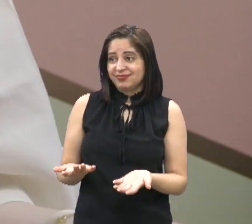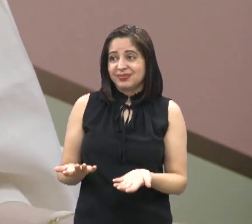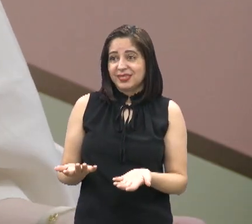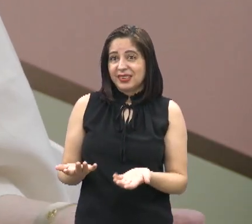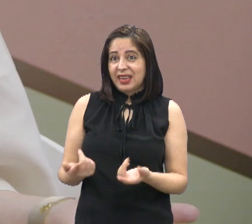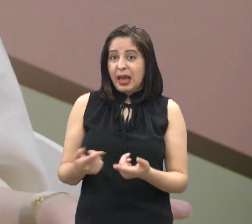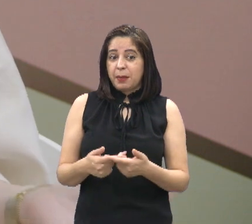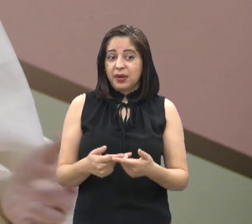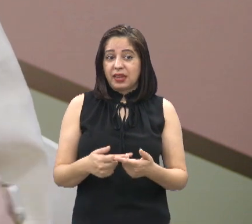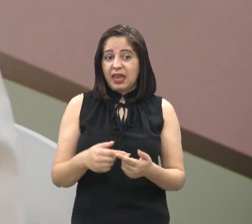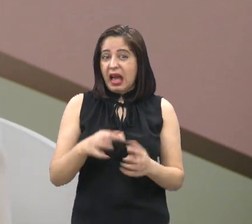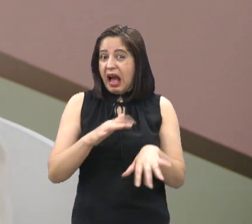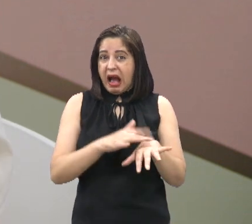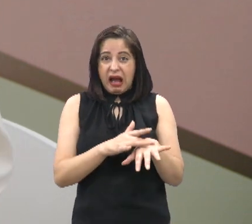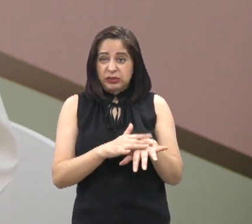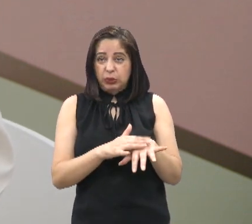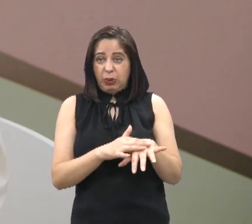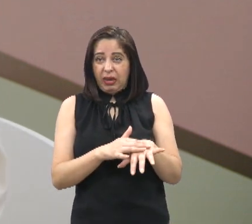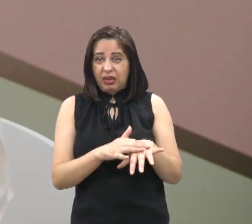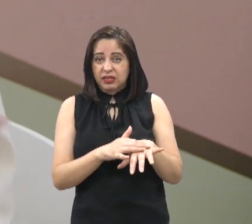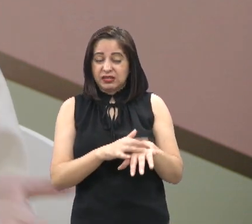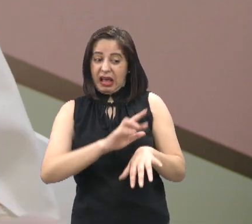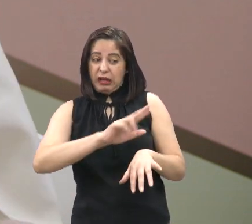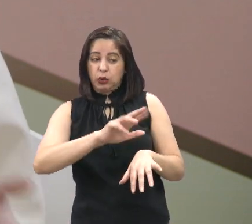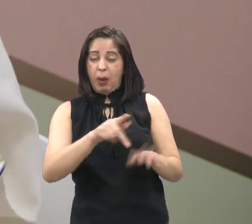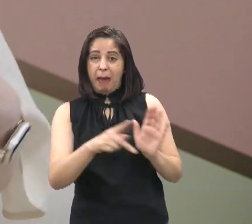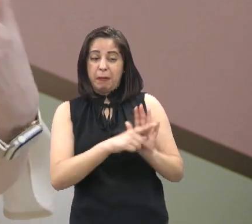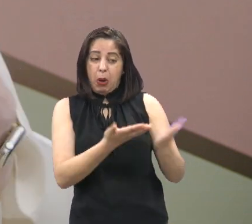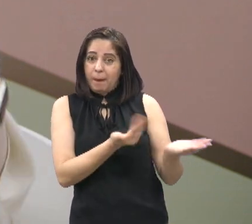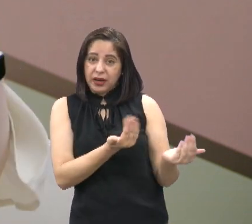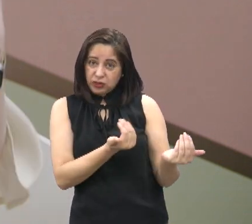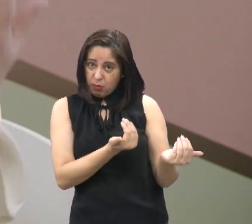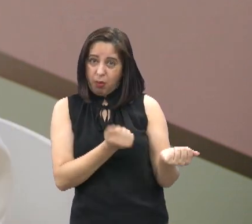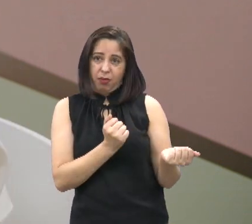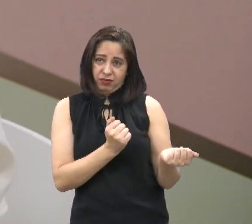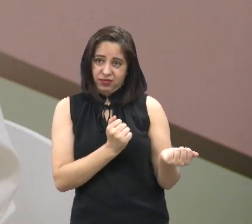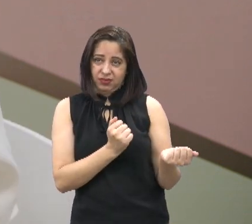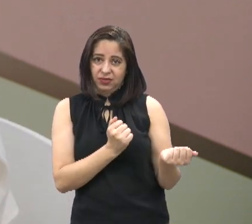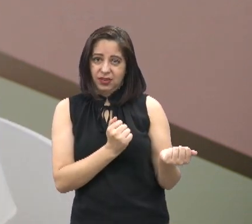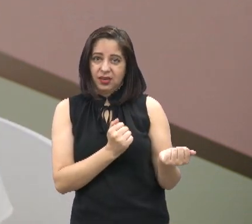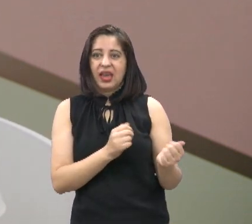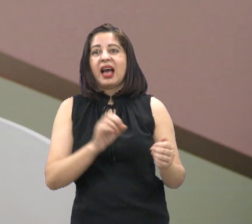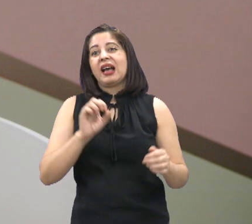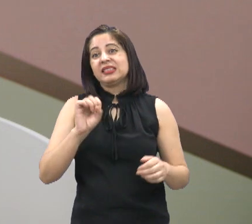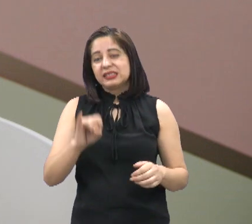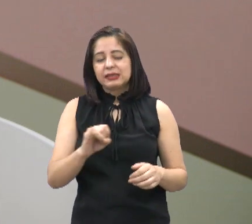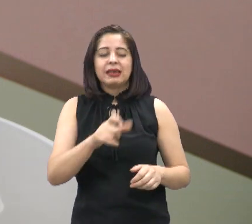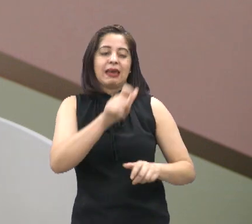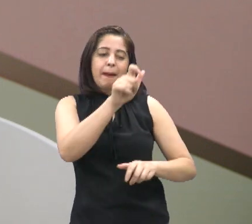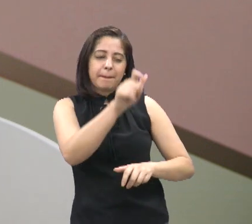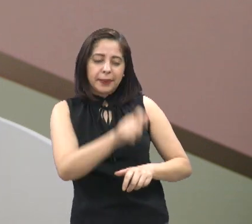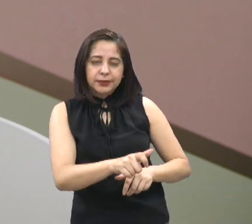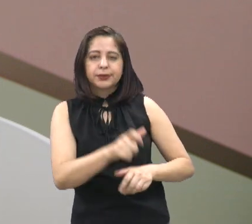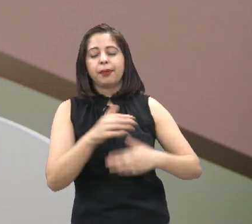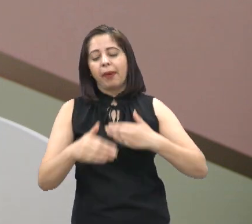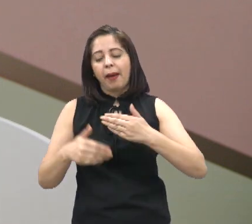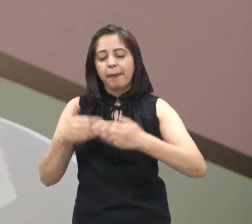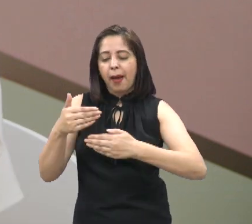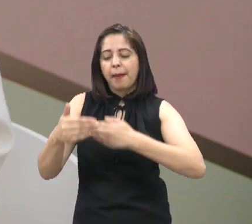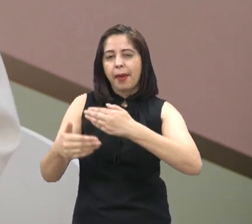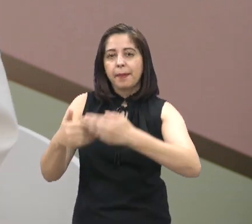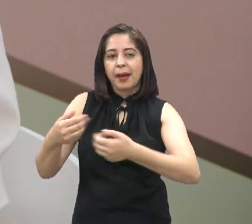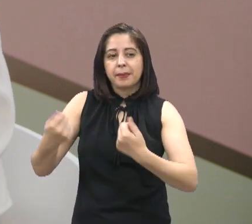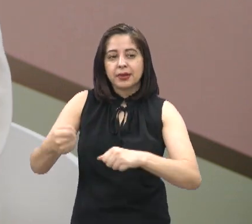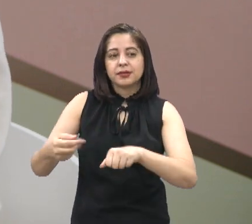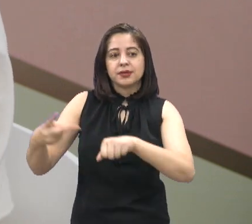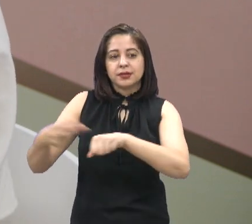paciente jovem, né? A não ser que seja realmente uma artrose secundária, esse paciente vai evoluir para cirurgia, isso eu estou falando de prótese, não estou falando